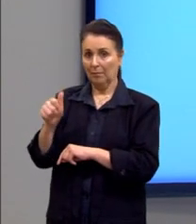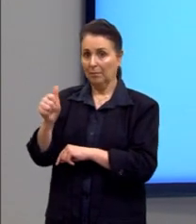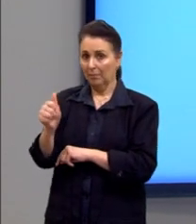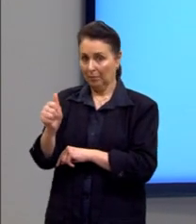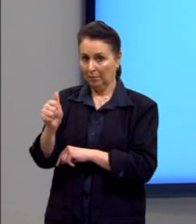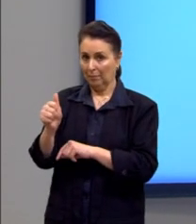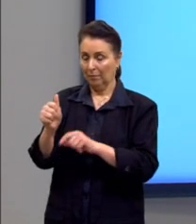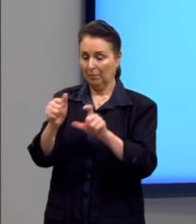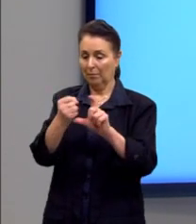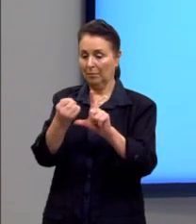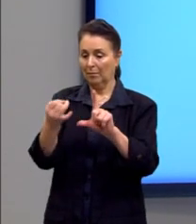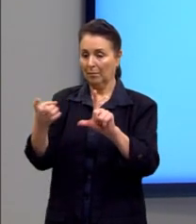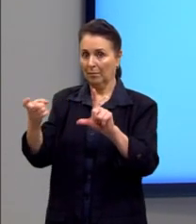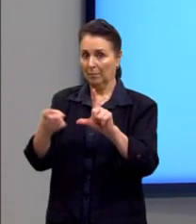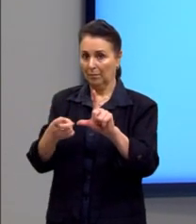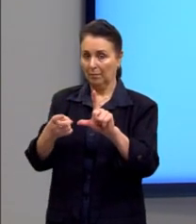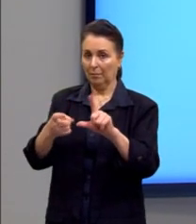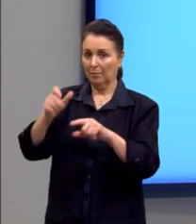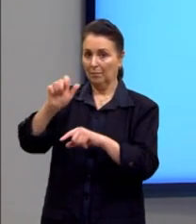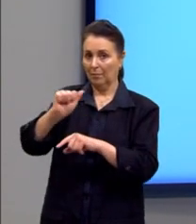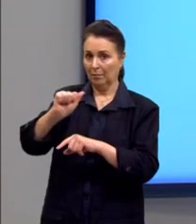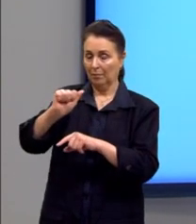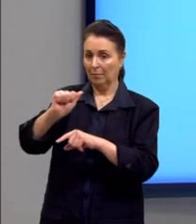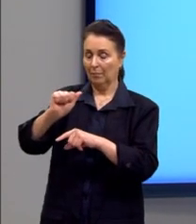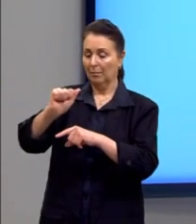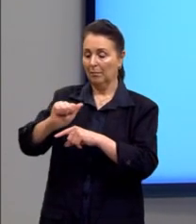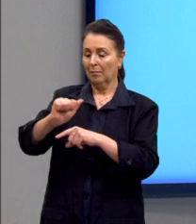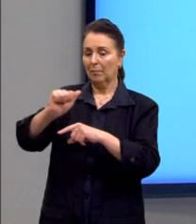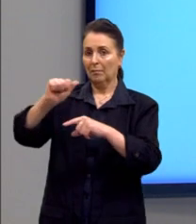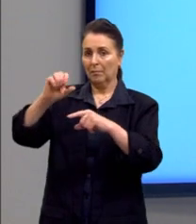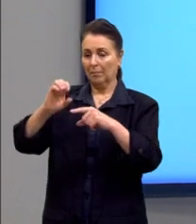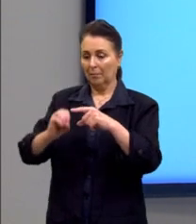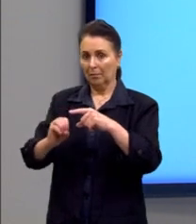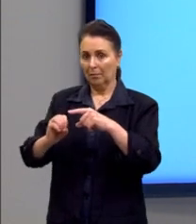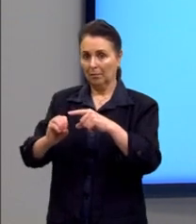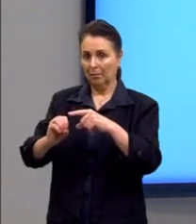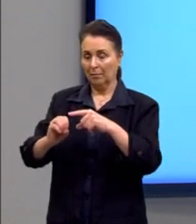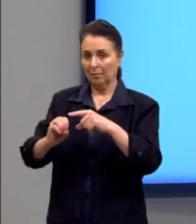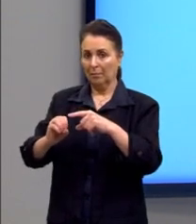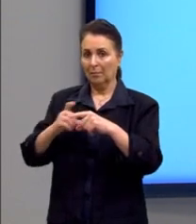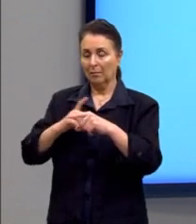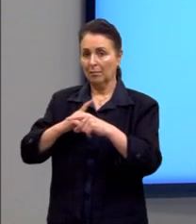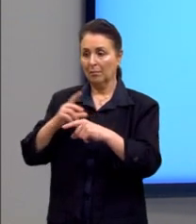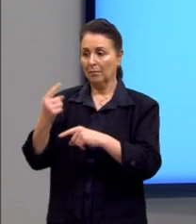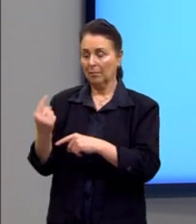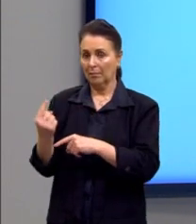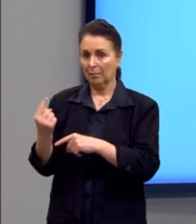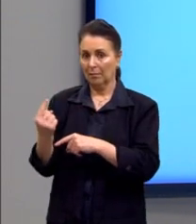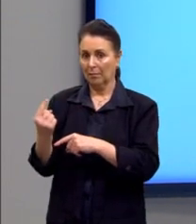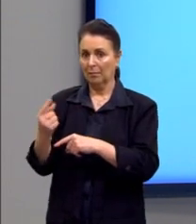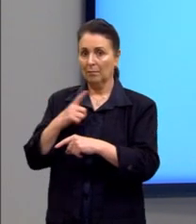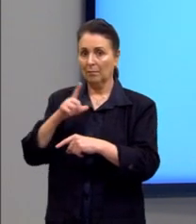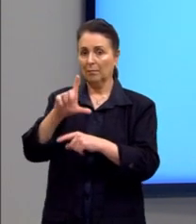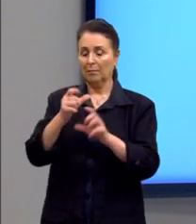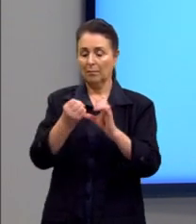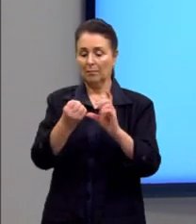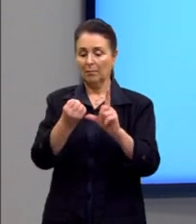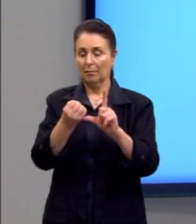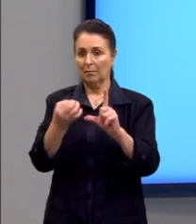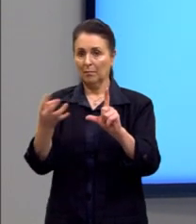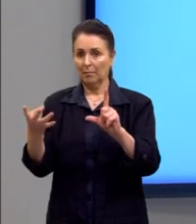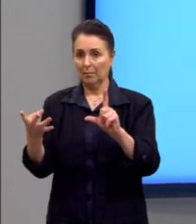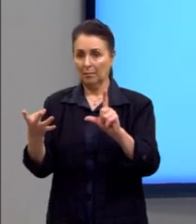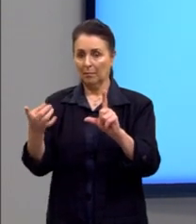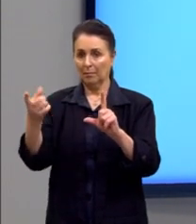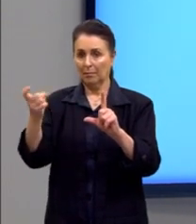o ar logaritmo de a sobre a zero nós vamos chamar dia um para diferenciar E aí como nós temos um logaritmo na base 10